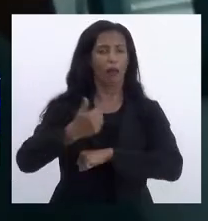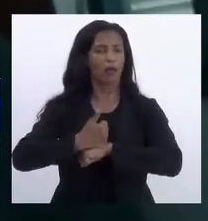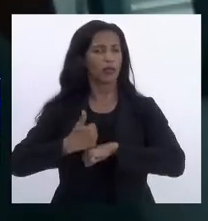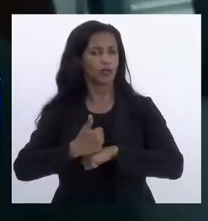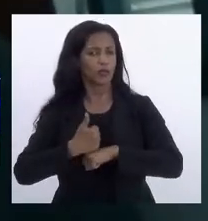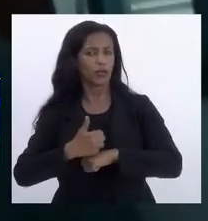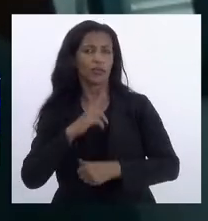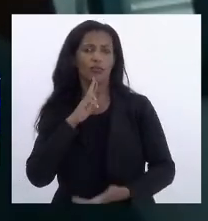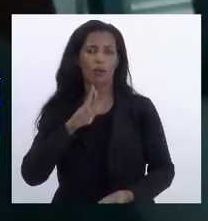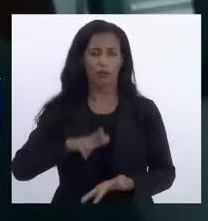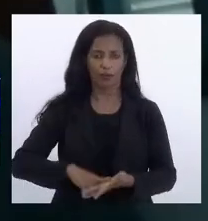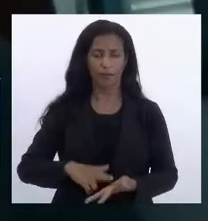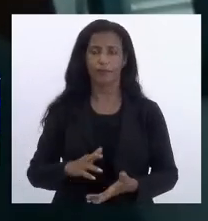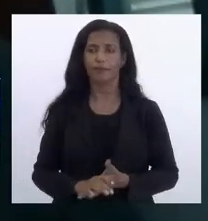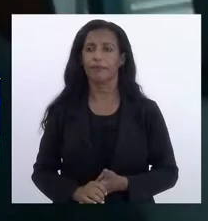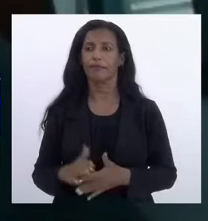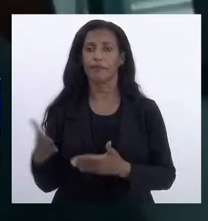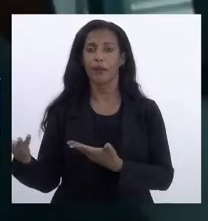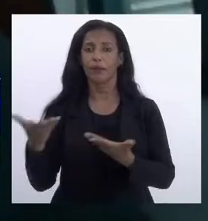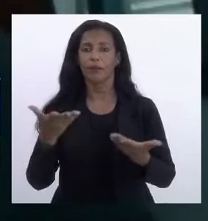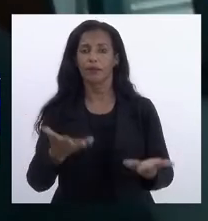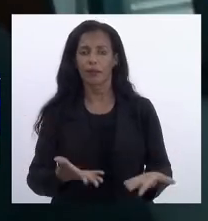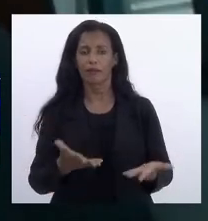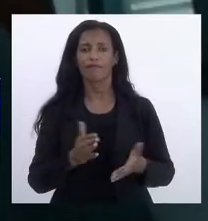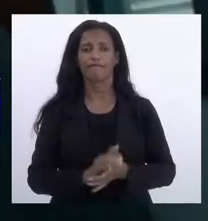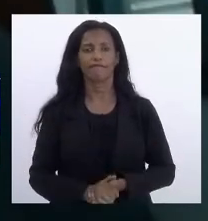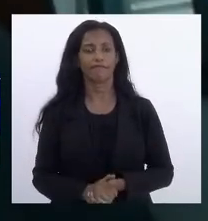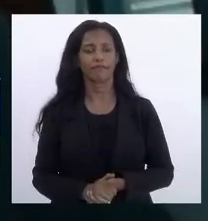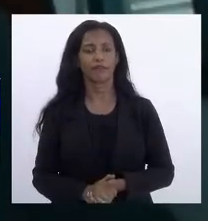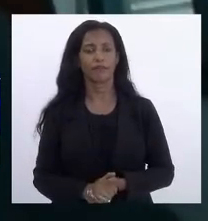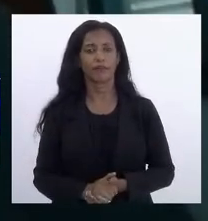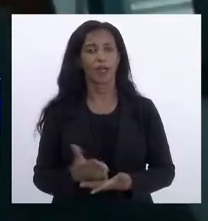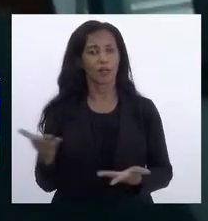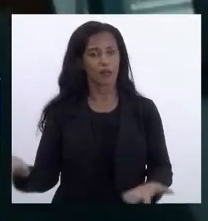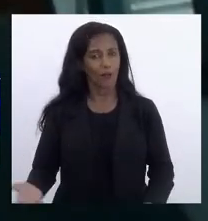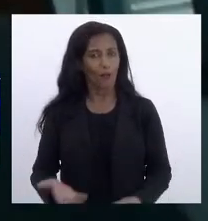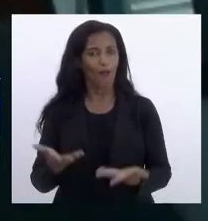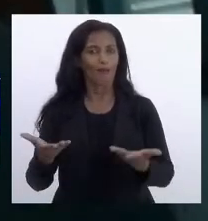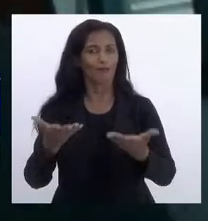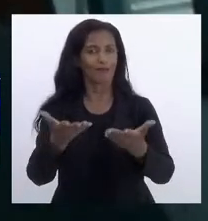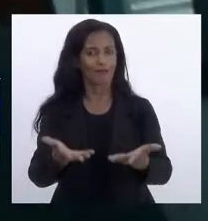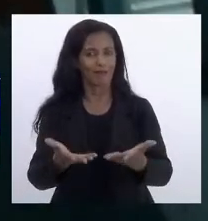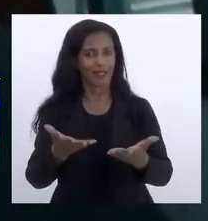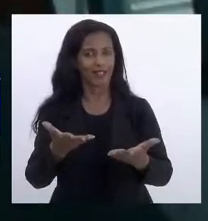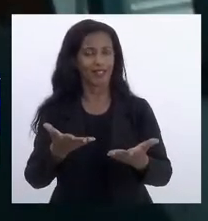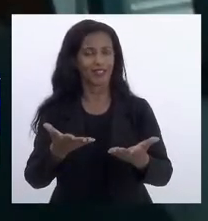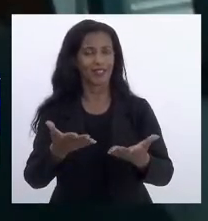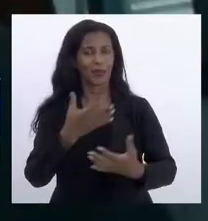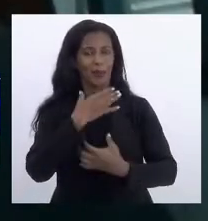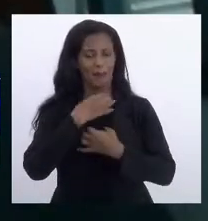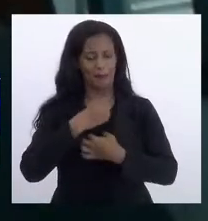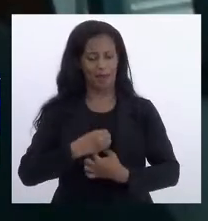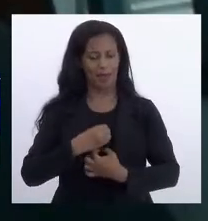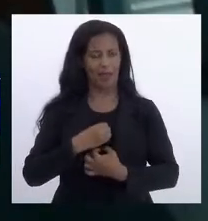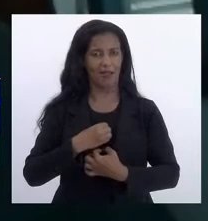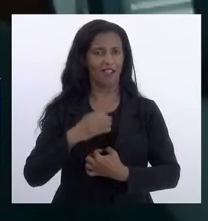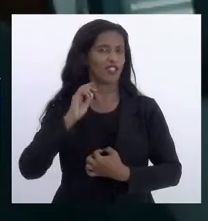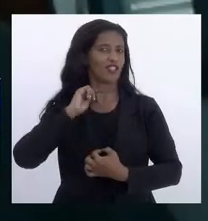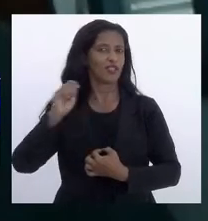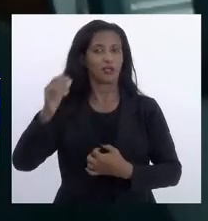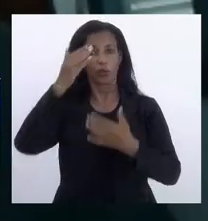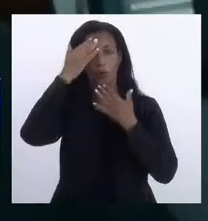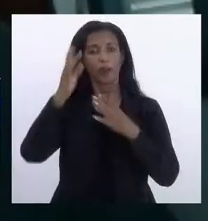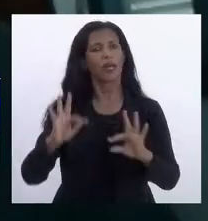dignidade, reconhecimento. Então, está aí o Almir França, homenageado com a medalha Tiradentes.